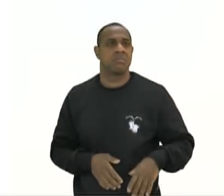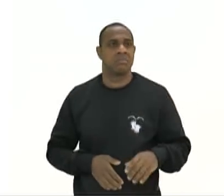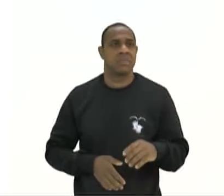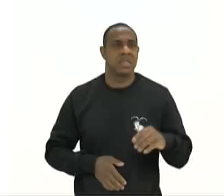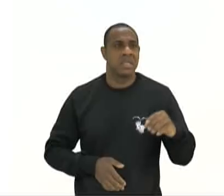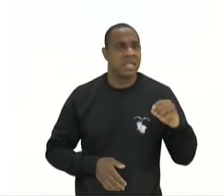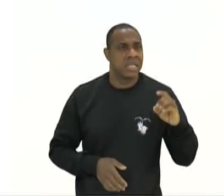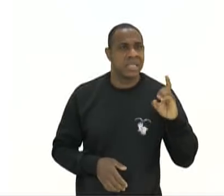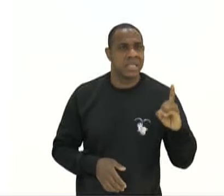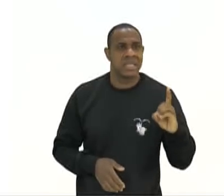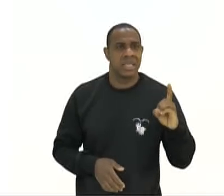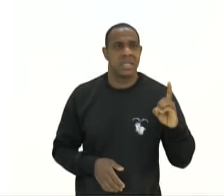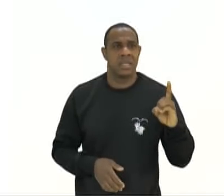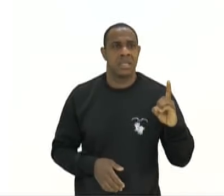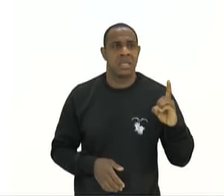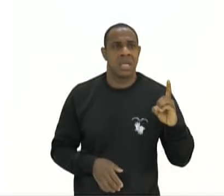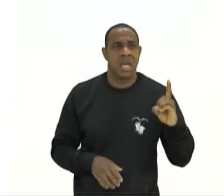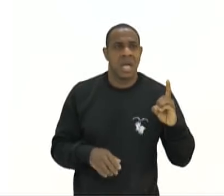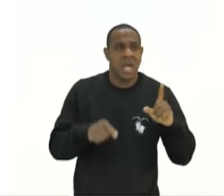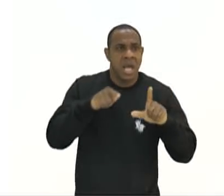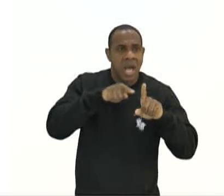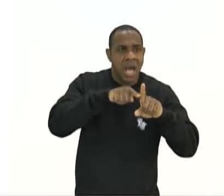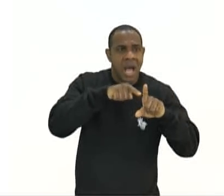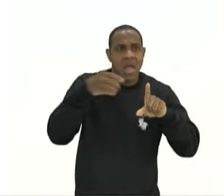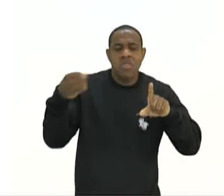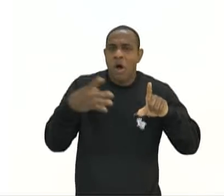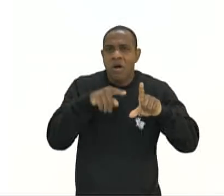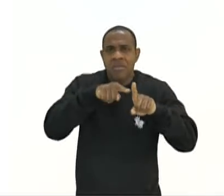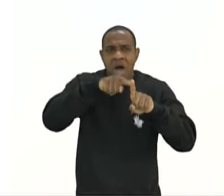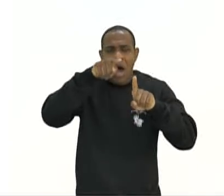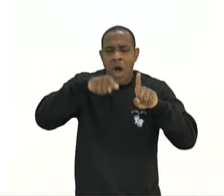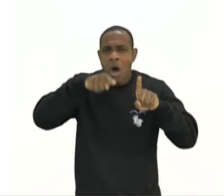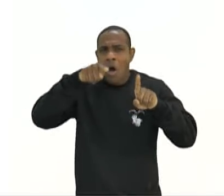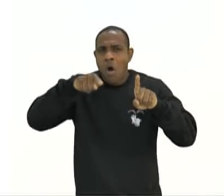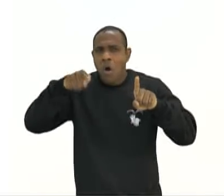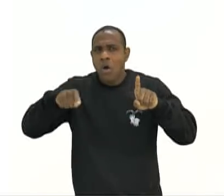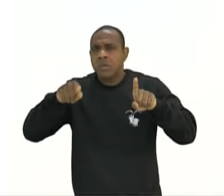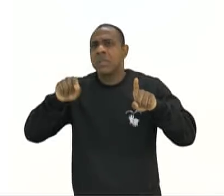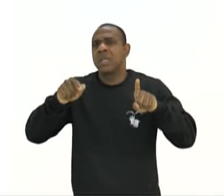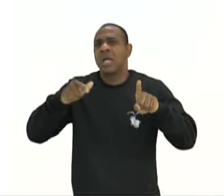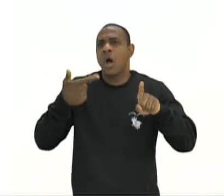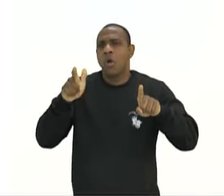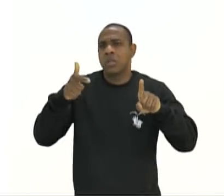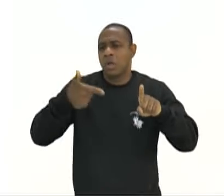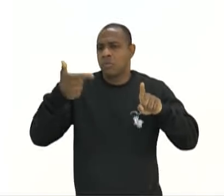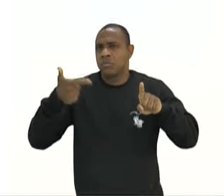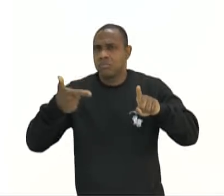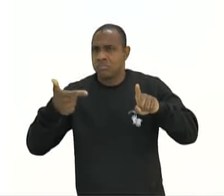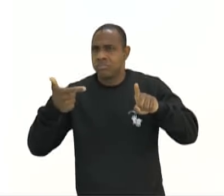envoltória das ondas secundárias. Então, um tempinho para vocês pensarem na resposta.